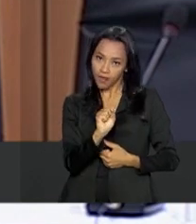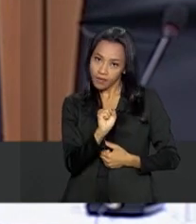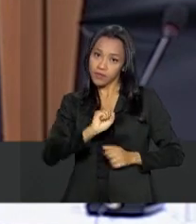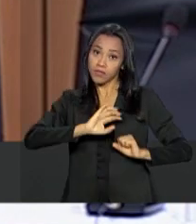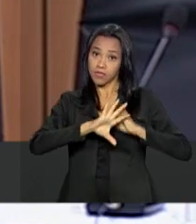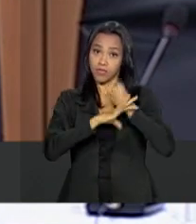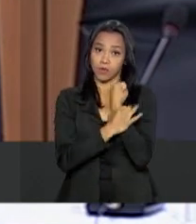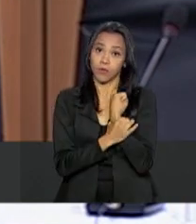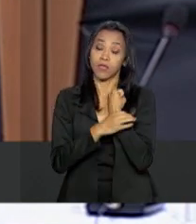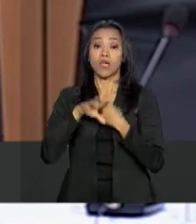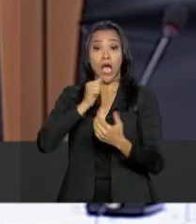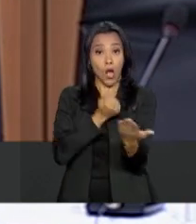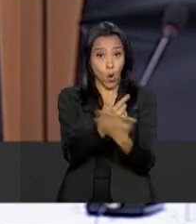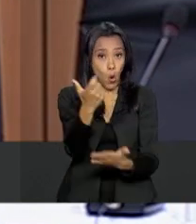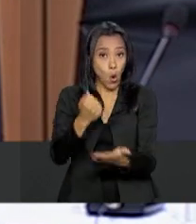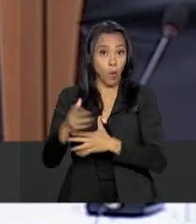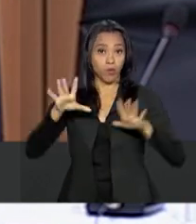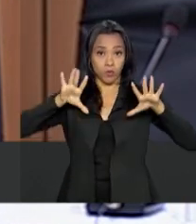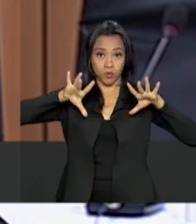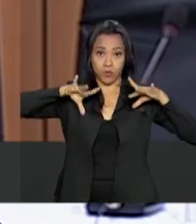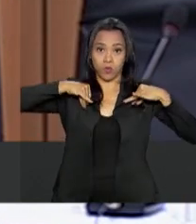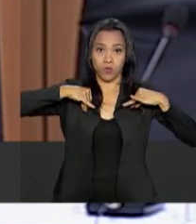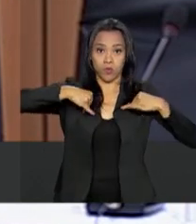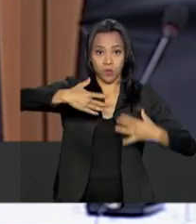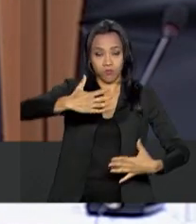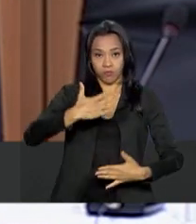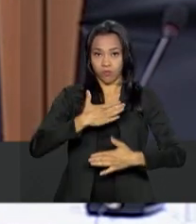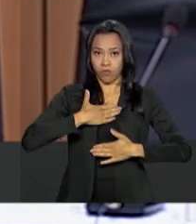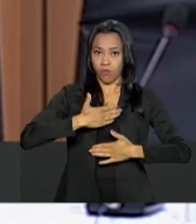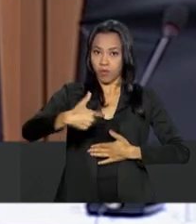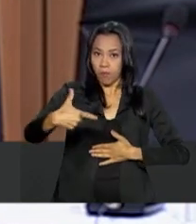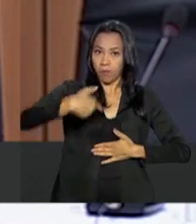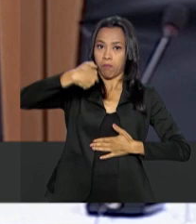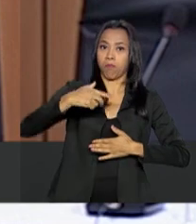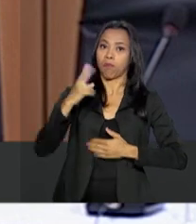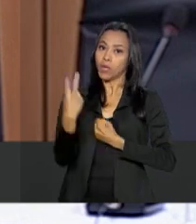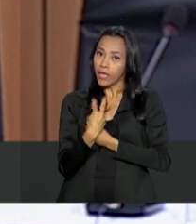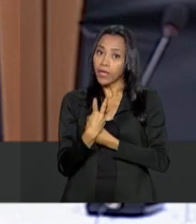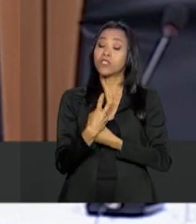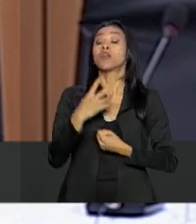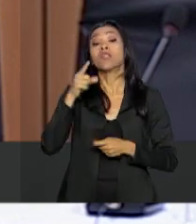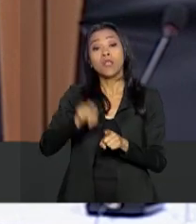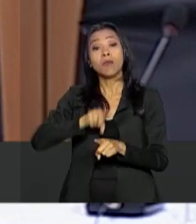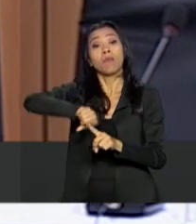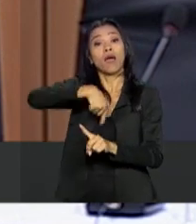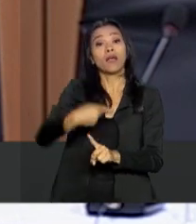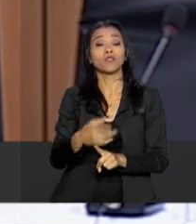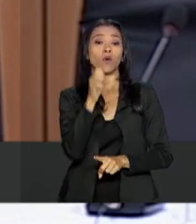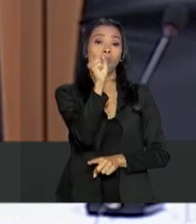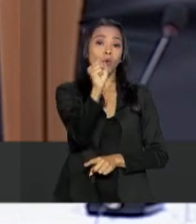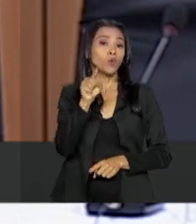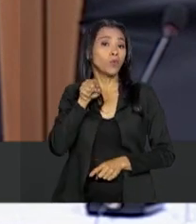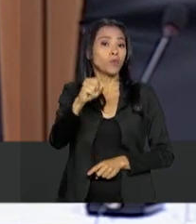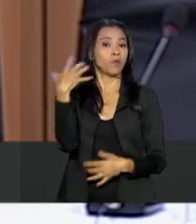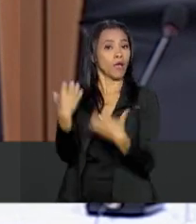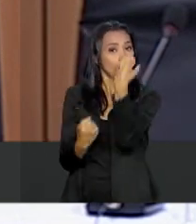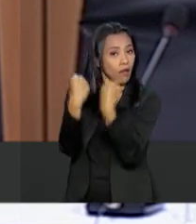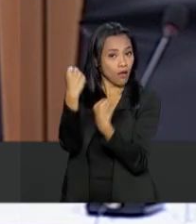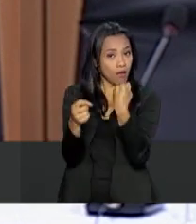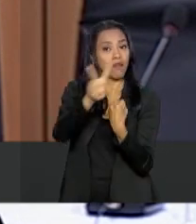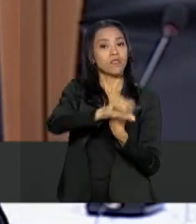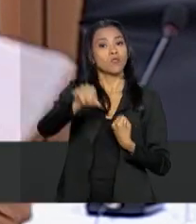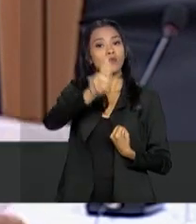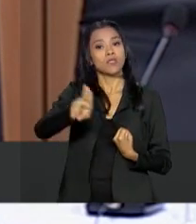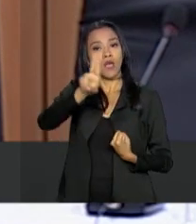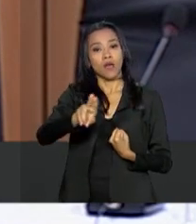compra dos coletes, o governo federal já anunciou também a compra de 8 mil viaturas que vão ser usadas em 20 estados brasileiros. E